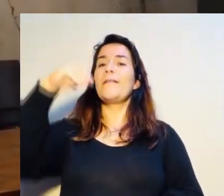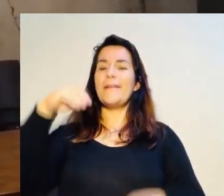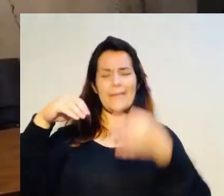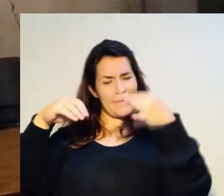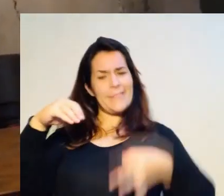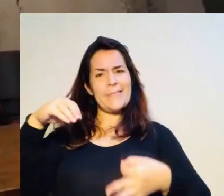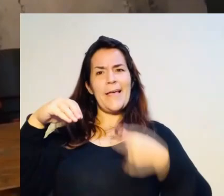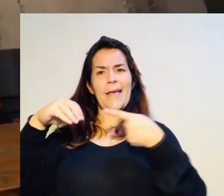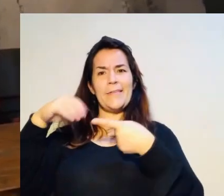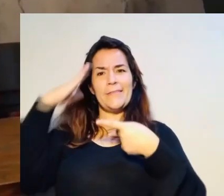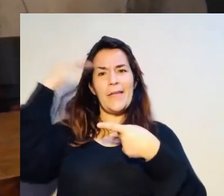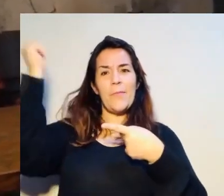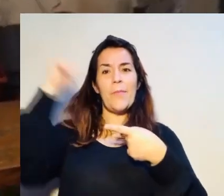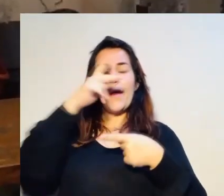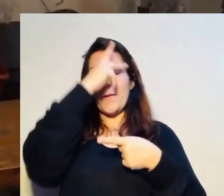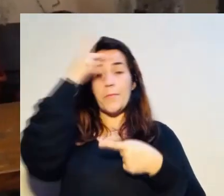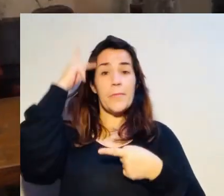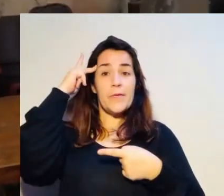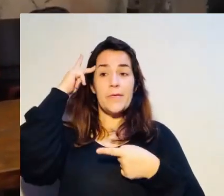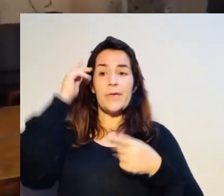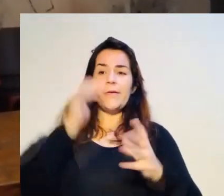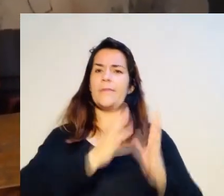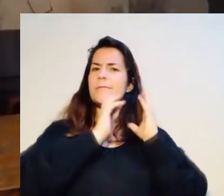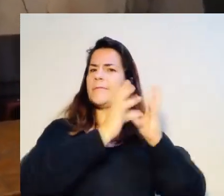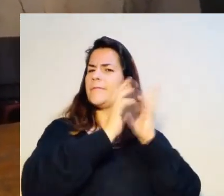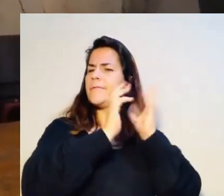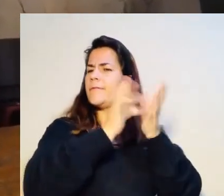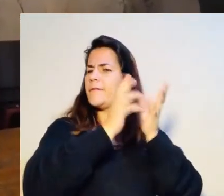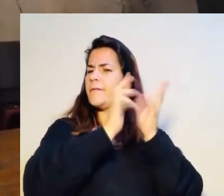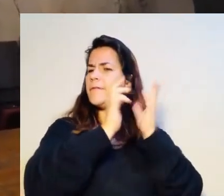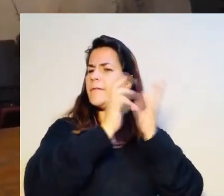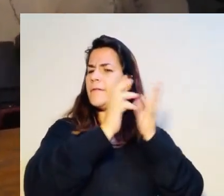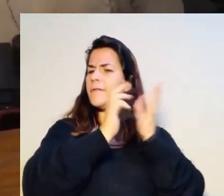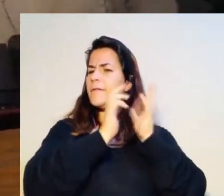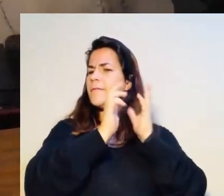agora a gente agita para ficar bom o negócio.